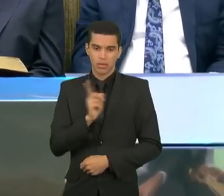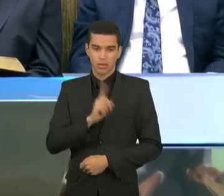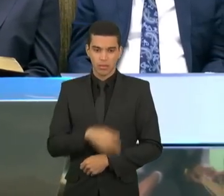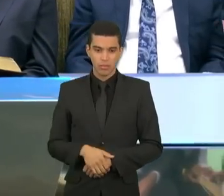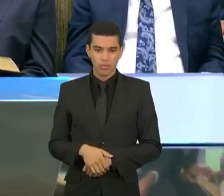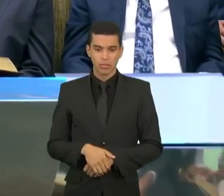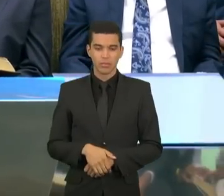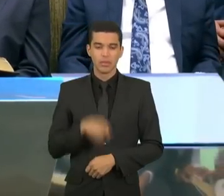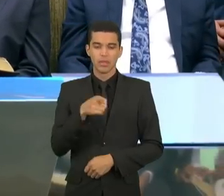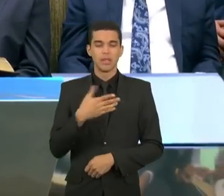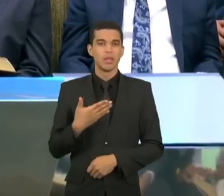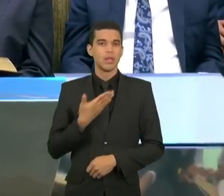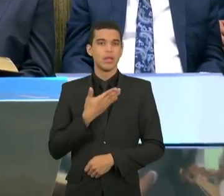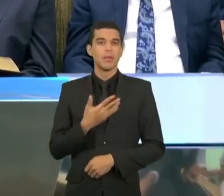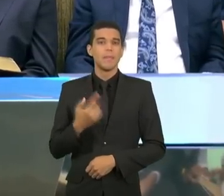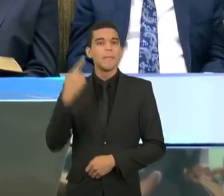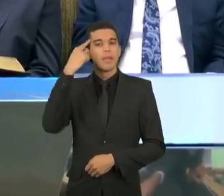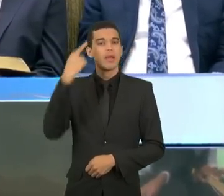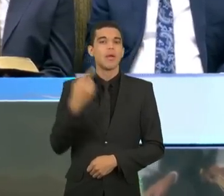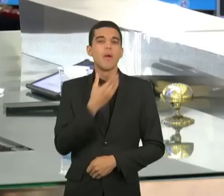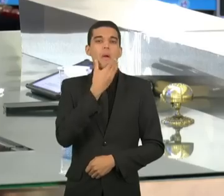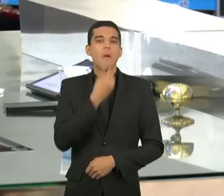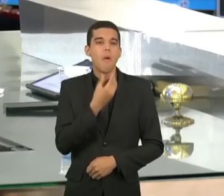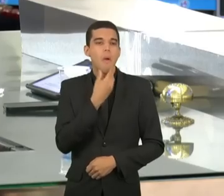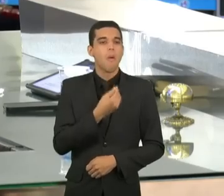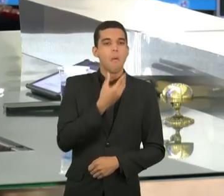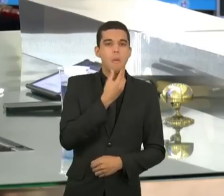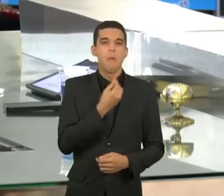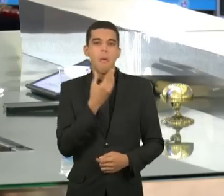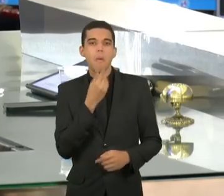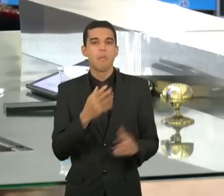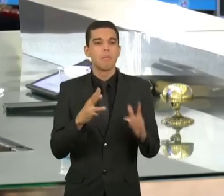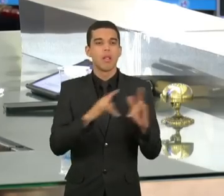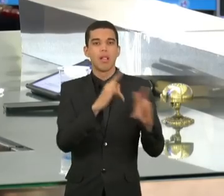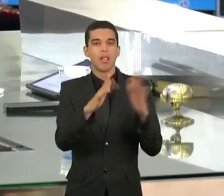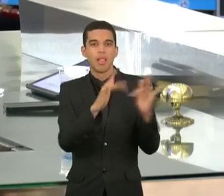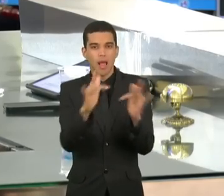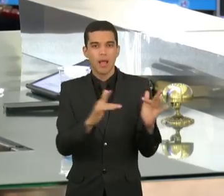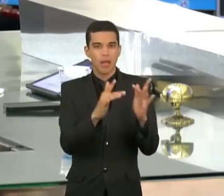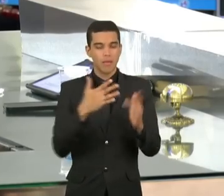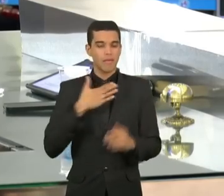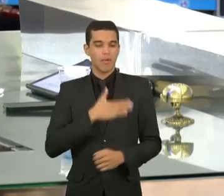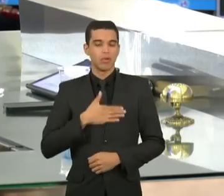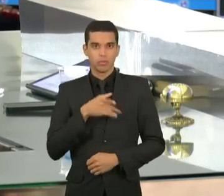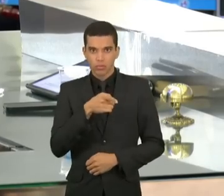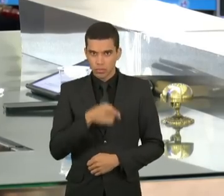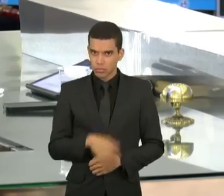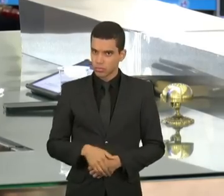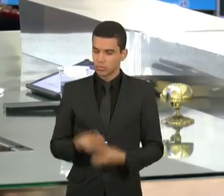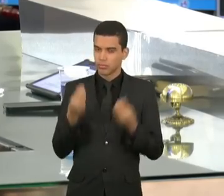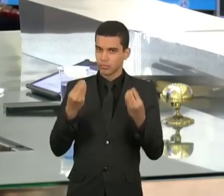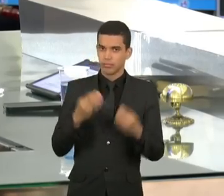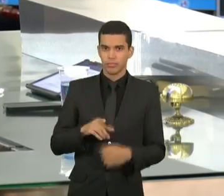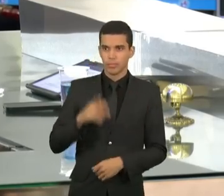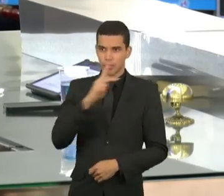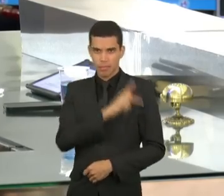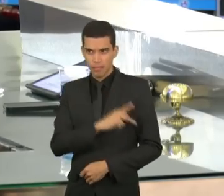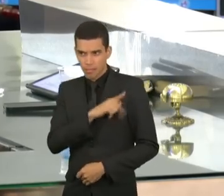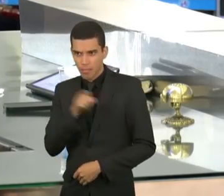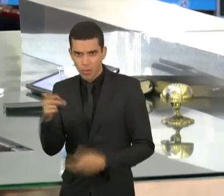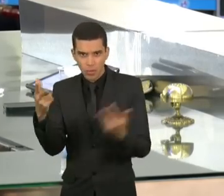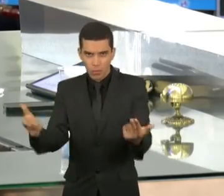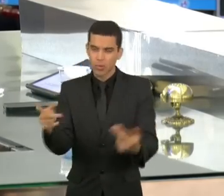e dizia que era a excelência do amor. Paulo não era. Paulo era cheio do Espírito Santo. Paulo era inspirado por